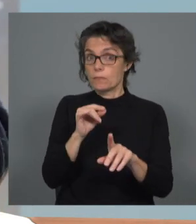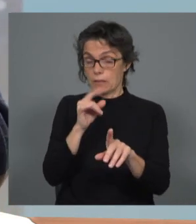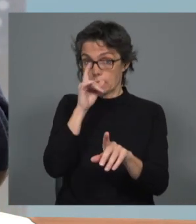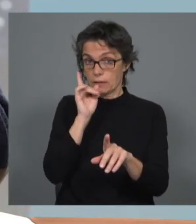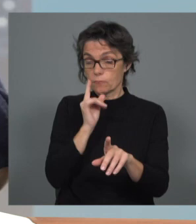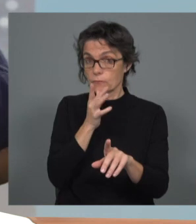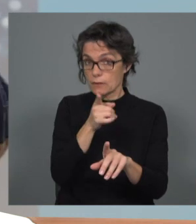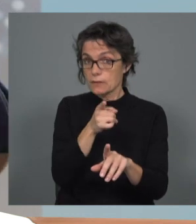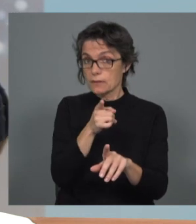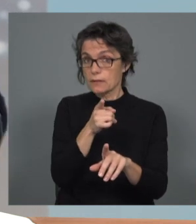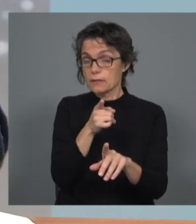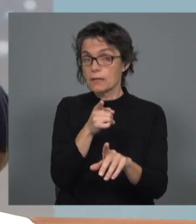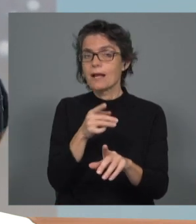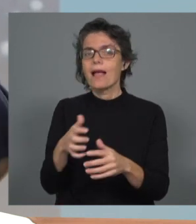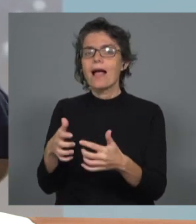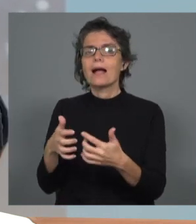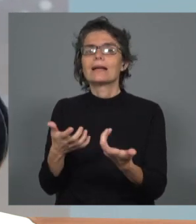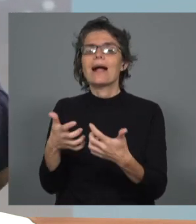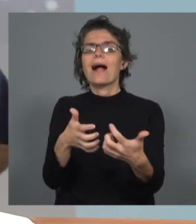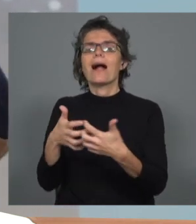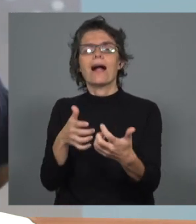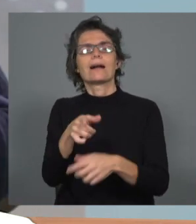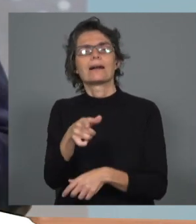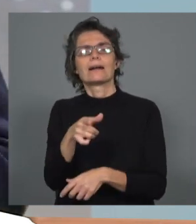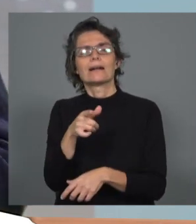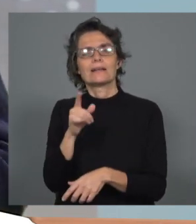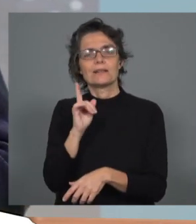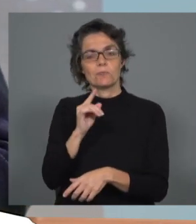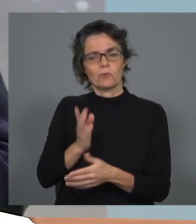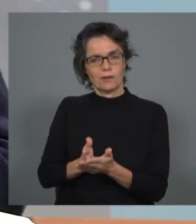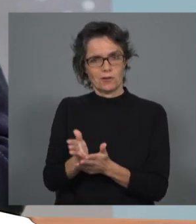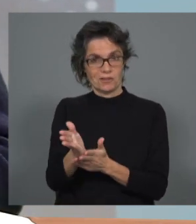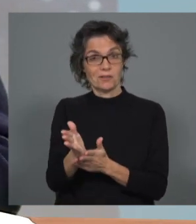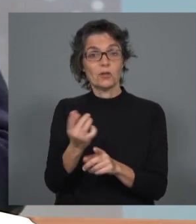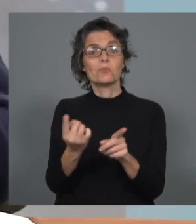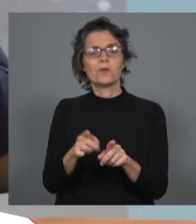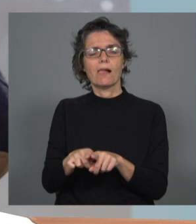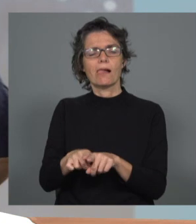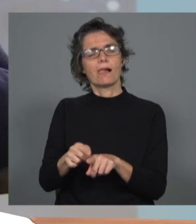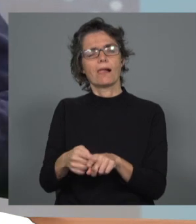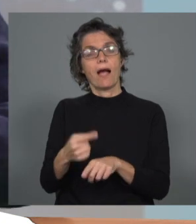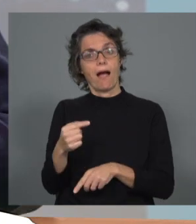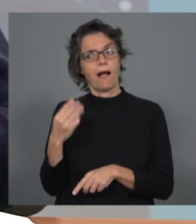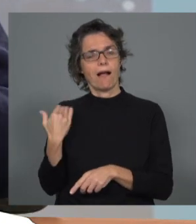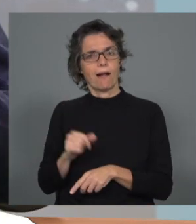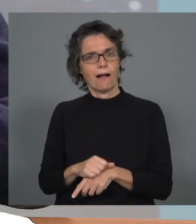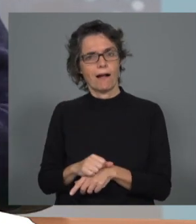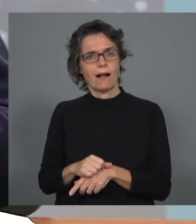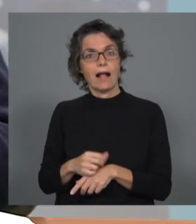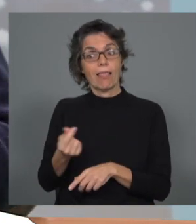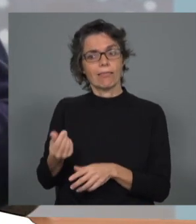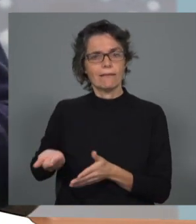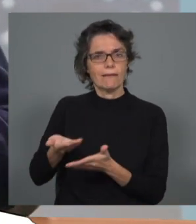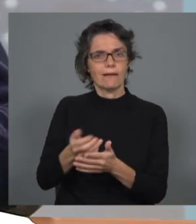Interessa manter a guerra, porque com a guerra vêm dinheiros, vêm privilégios e vêm cursos de promoção nos Estados Unidos,